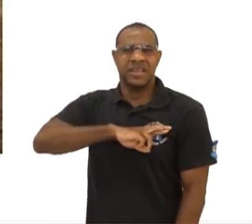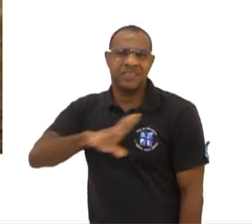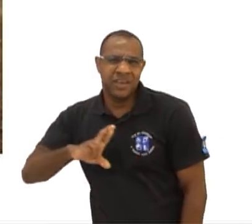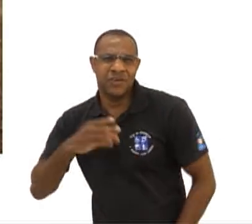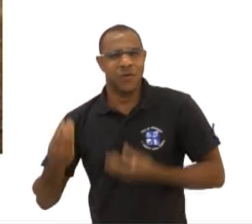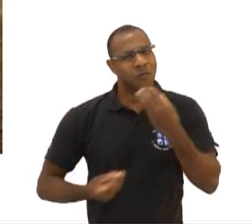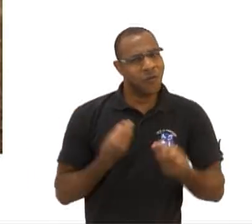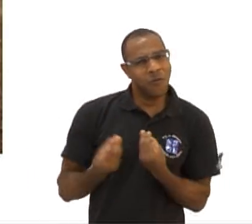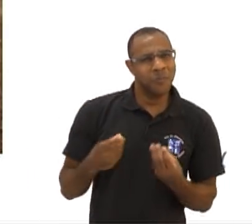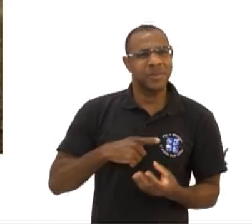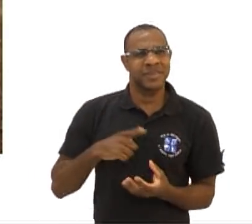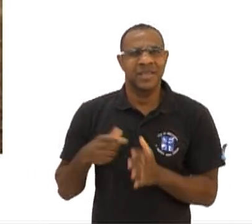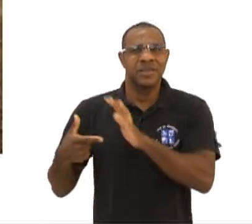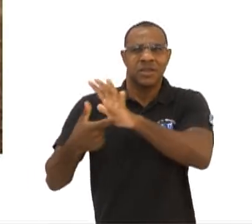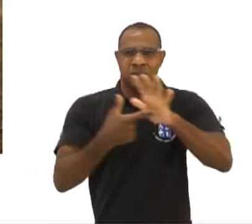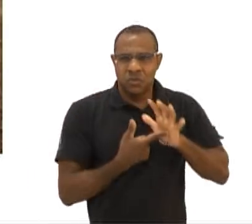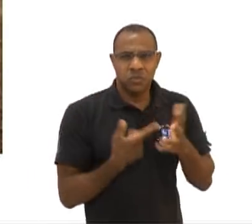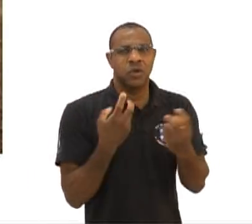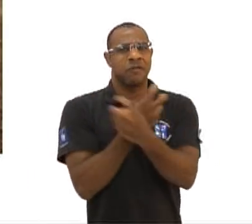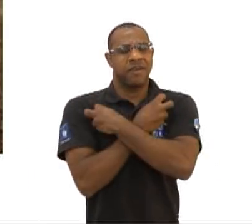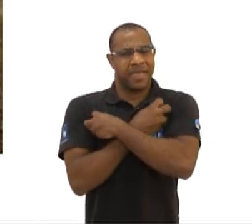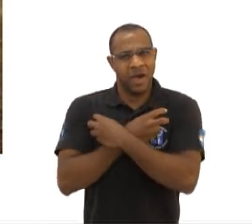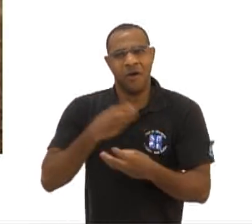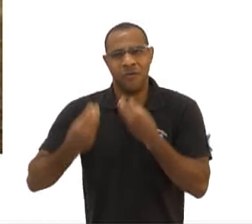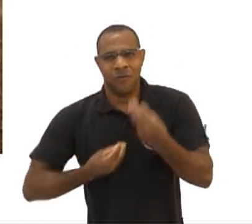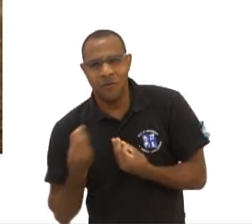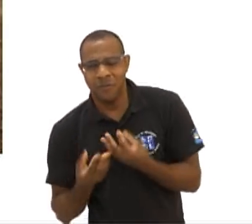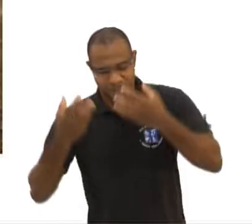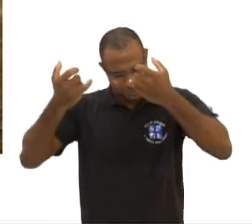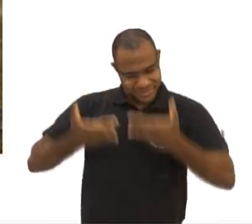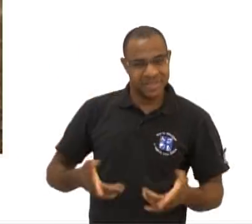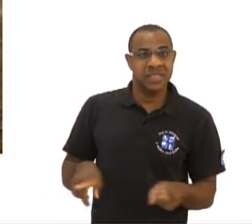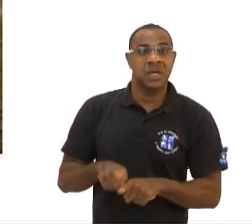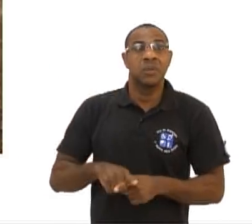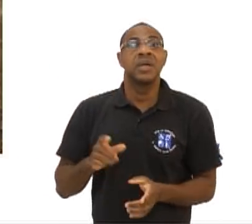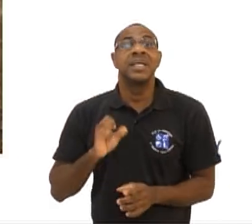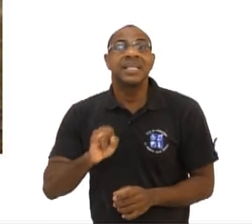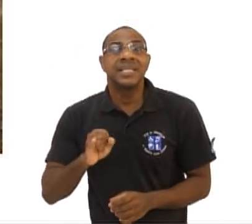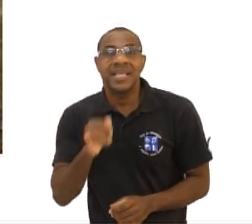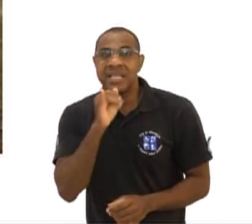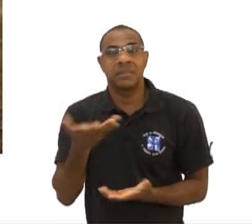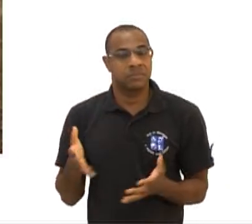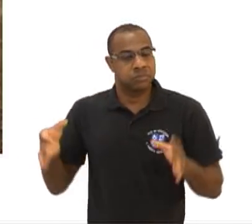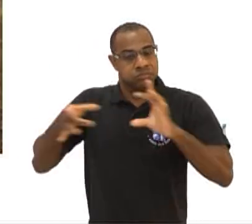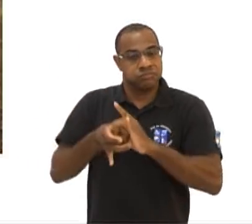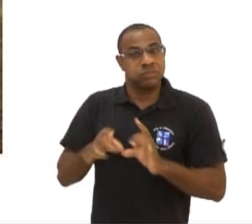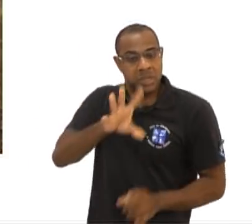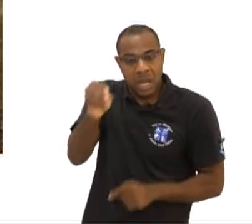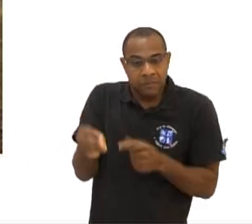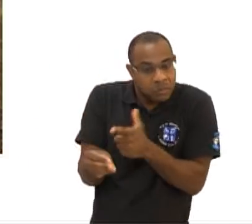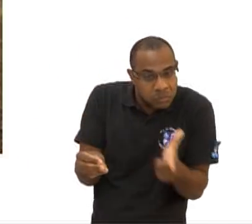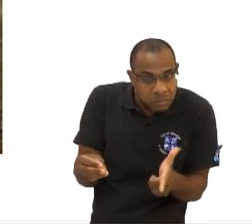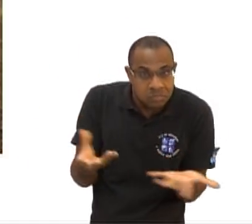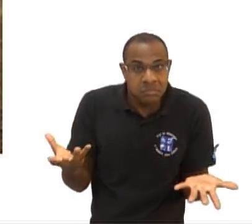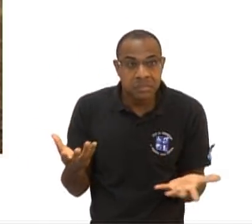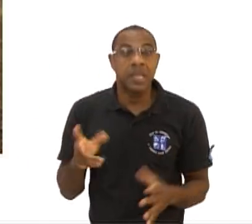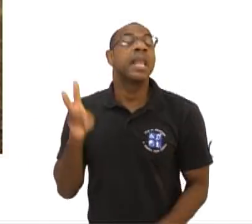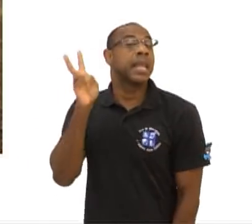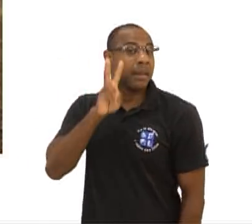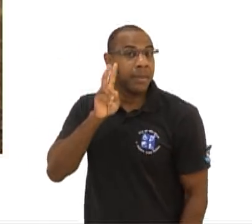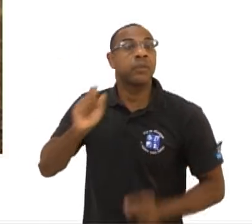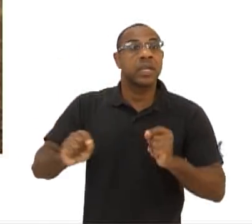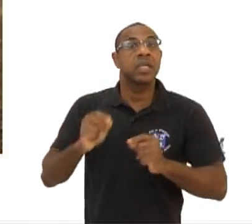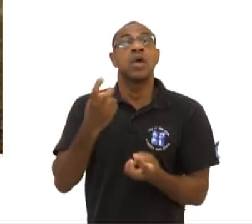egípcias, mesmo do culto aos faraós, Amon-Ra, Akhenaton, como se não fosse parte da África. Então, lembrando,